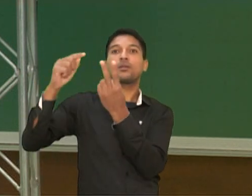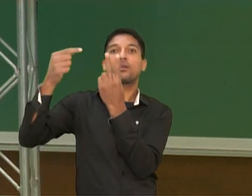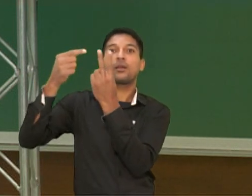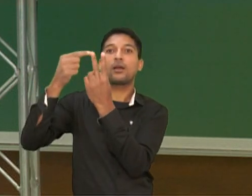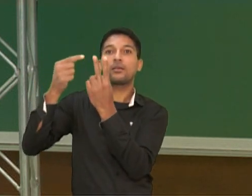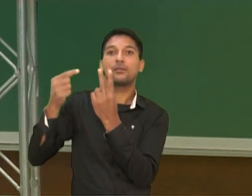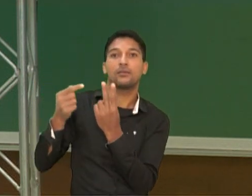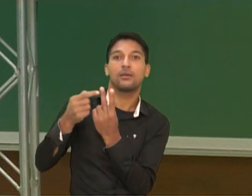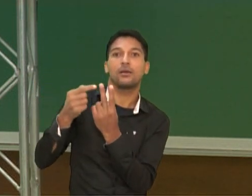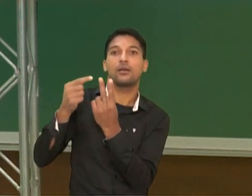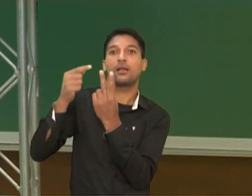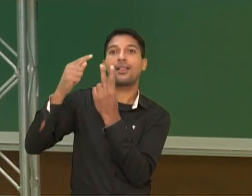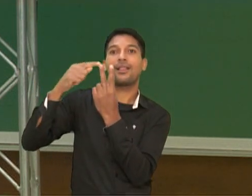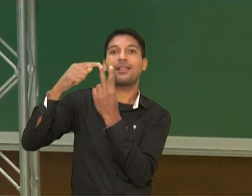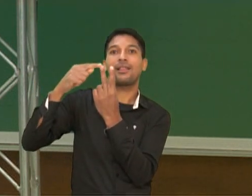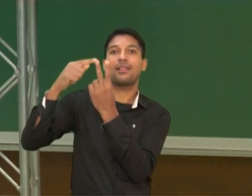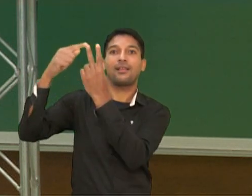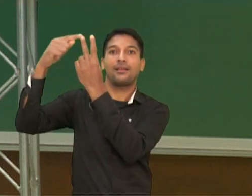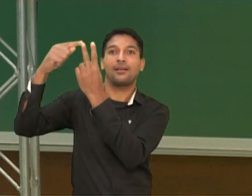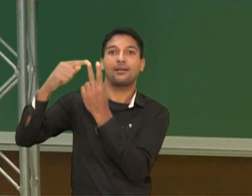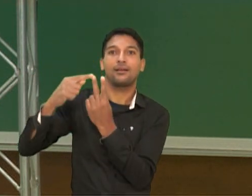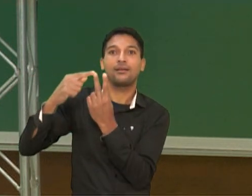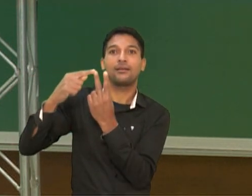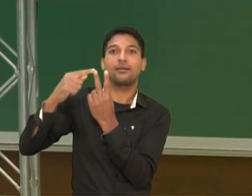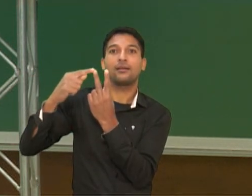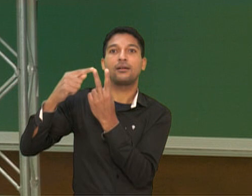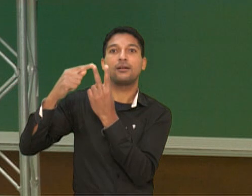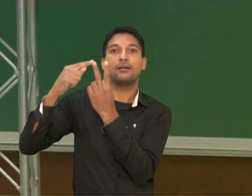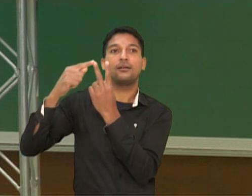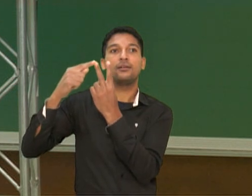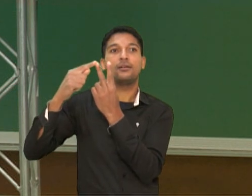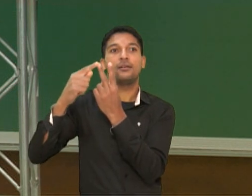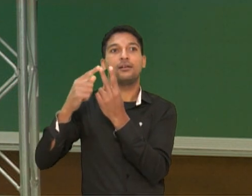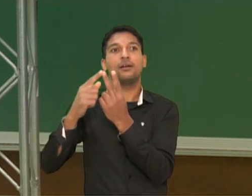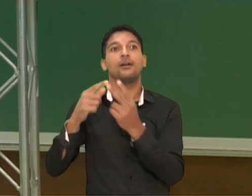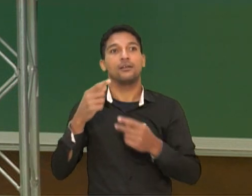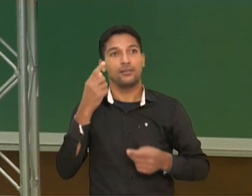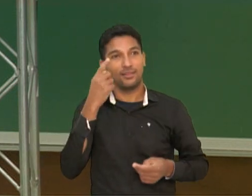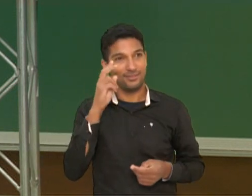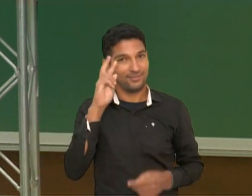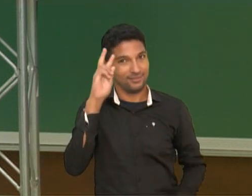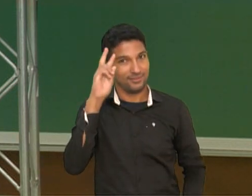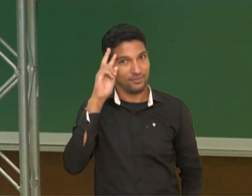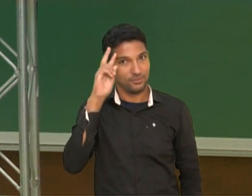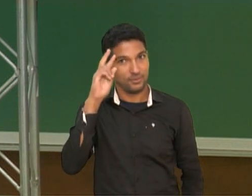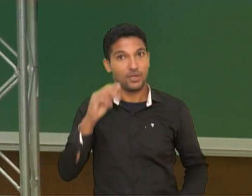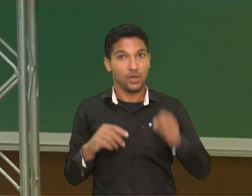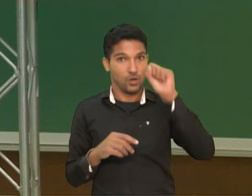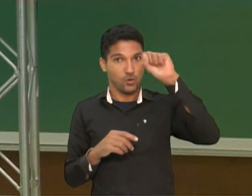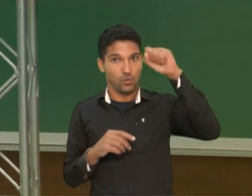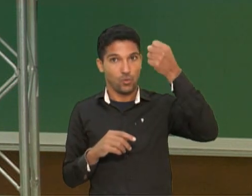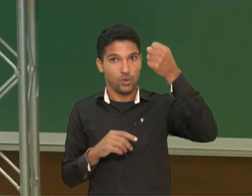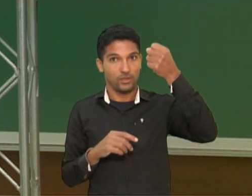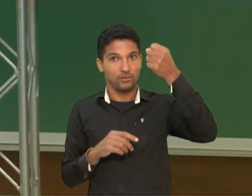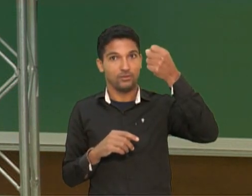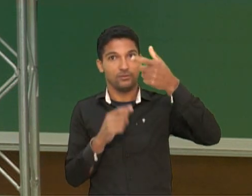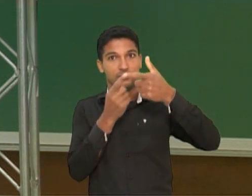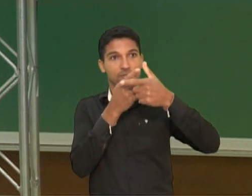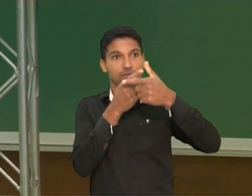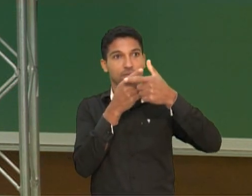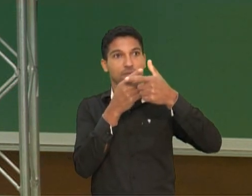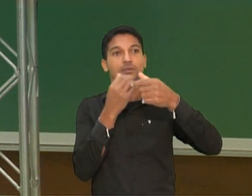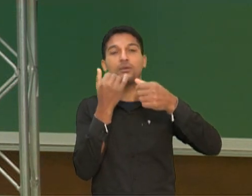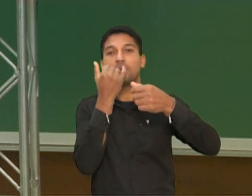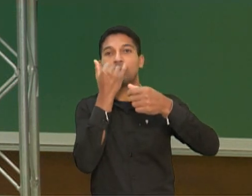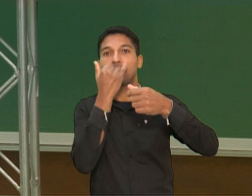simplificação que nós já fizemos em frações. Esse 8 é denominador tanto do 4 quanto do mais ou menos 4i.